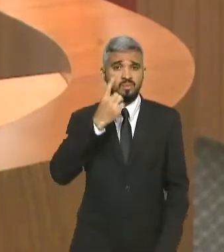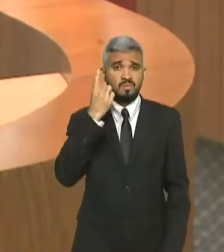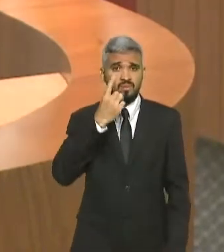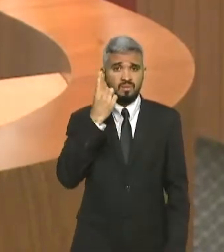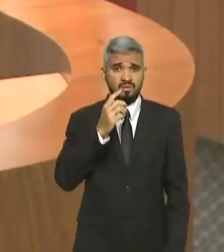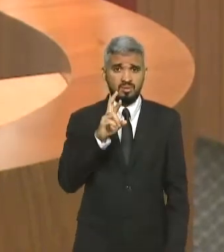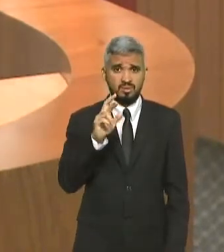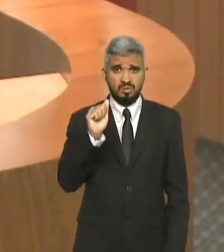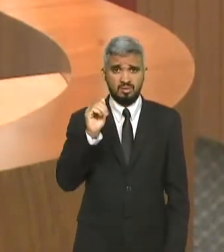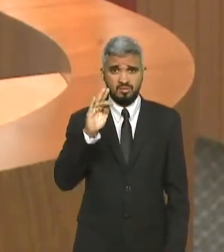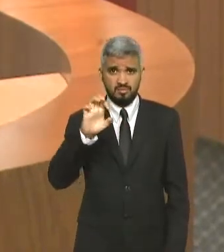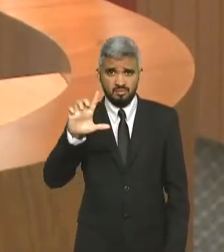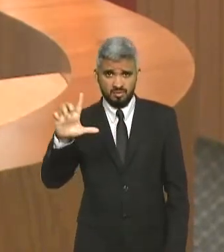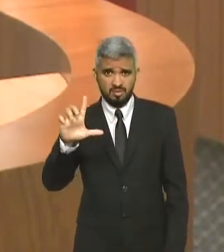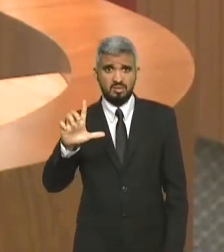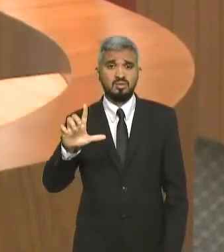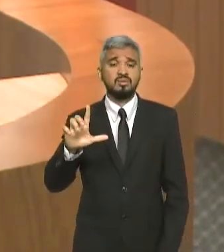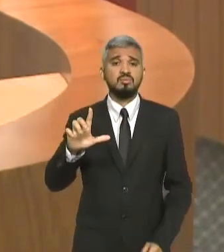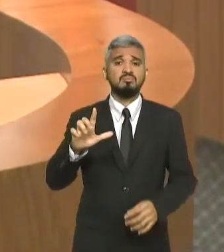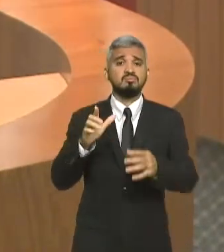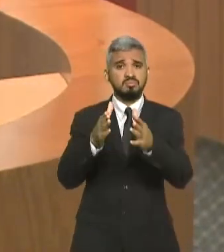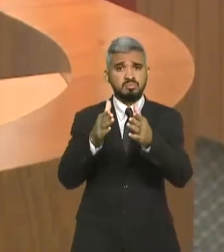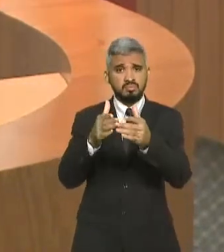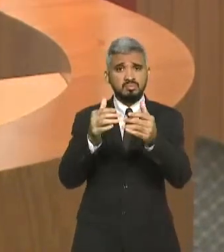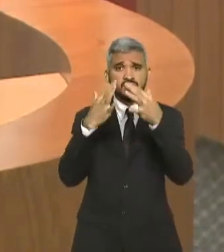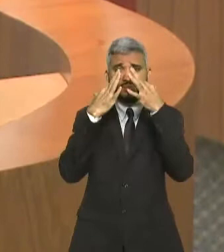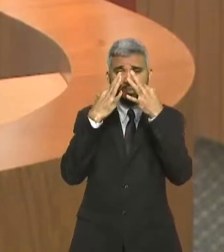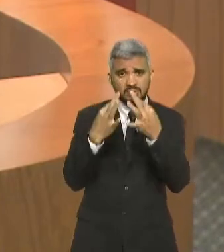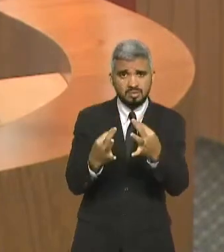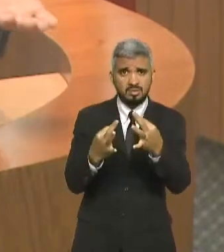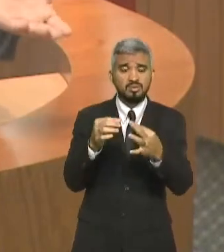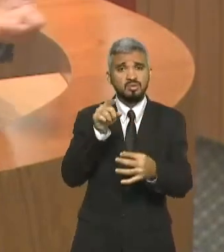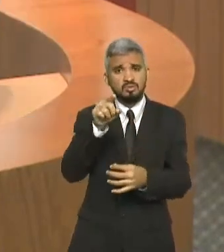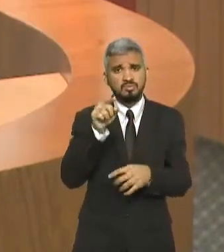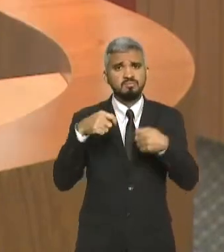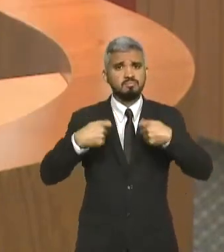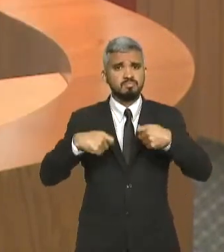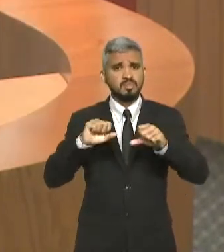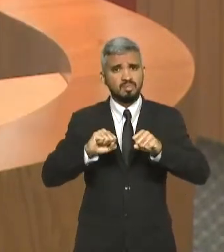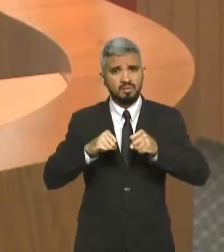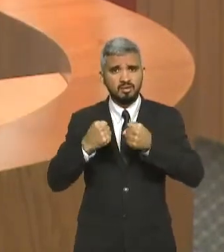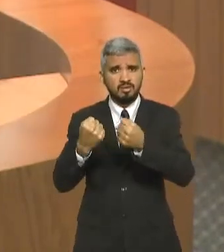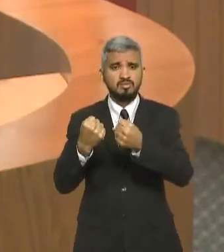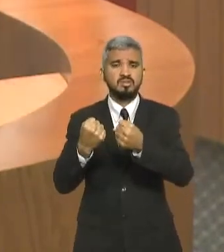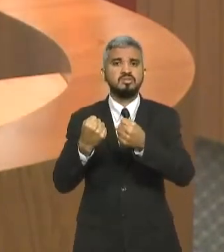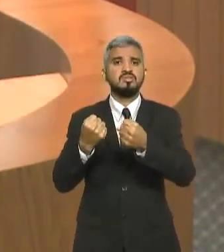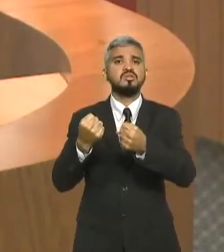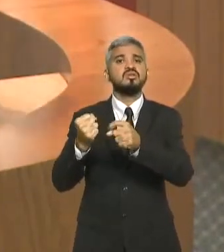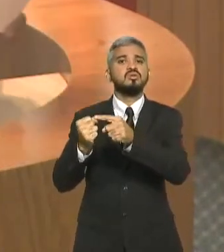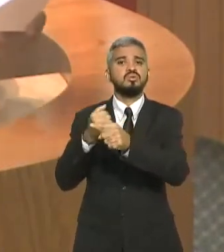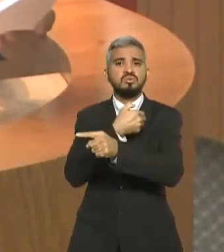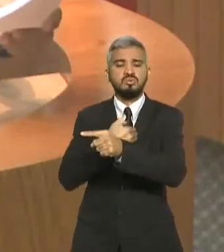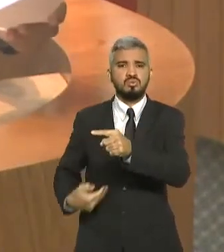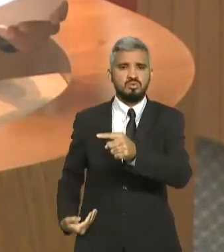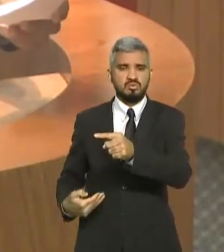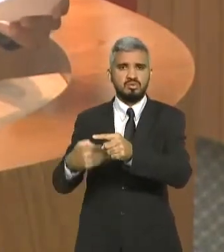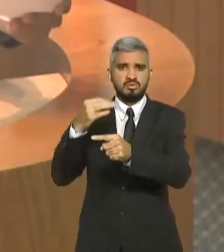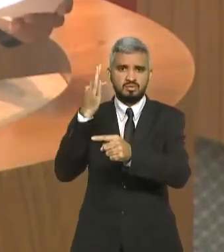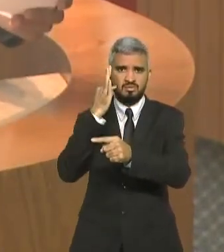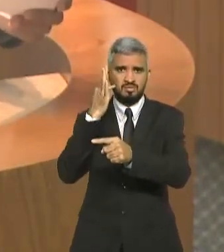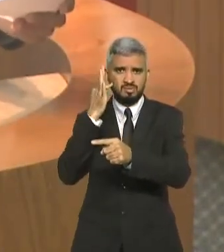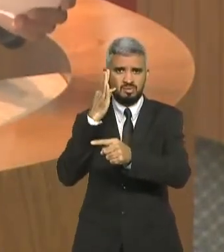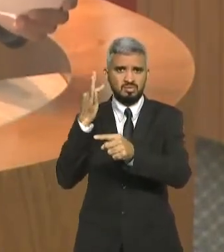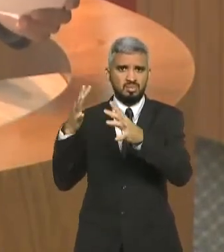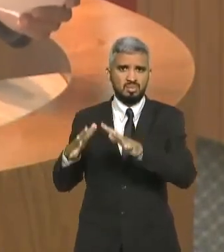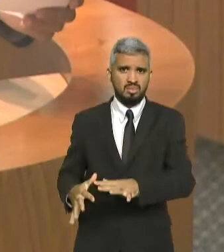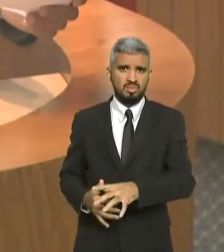aqui, eu chamo a atenção da Vossa Excelência para que Vossa Excelência possa vir defender o desgoverno Flávio Dino. O mesmo